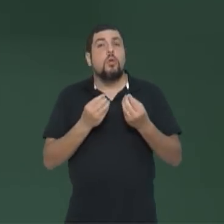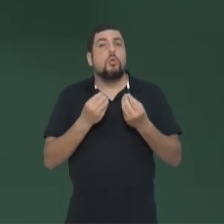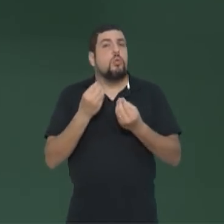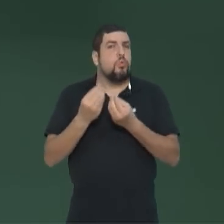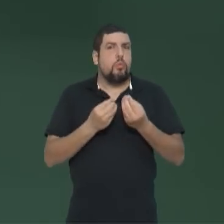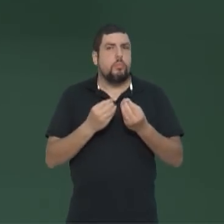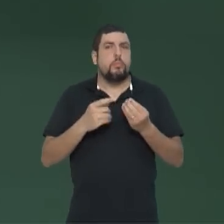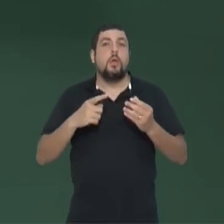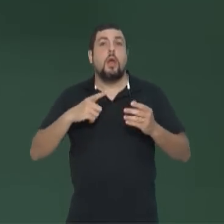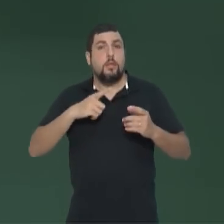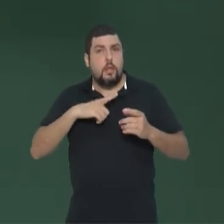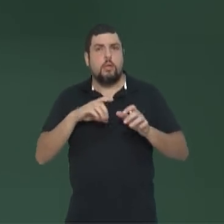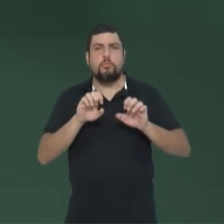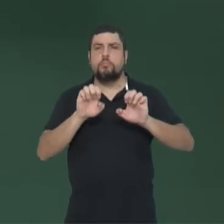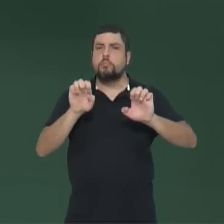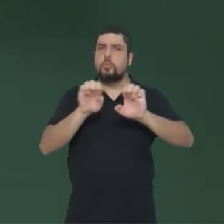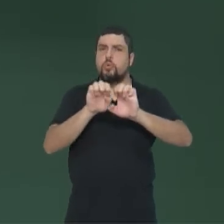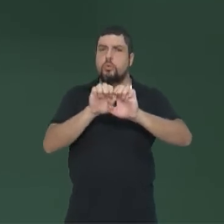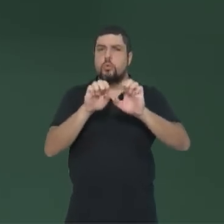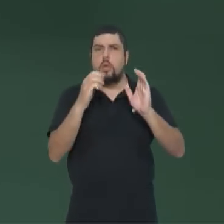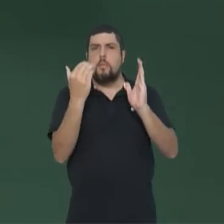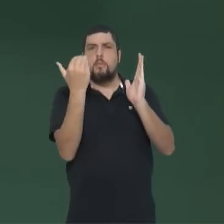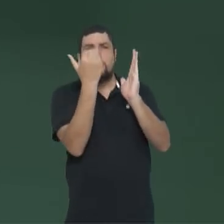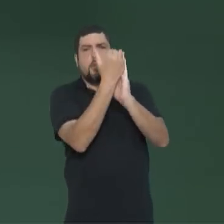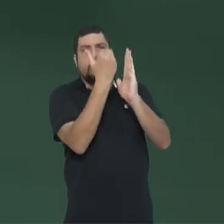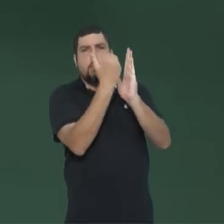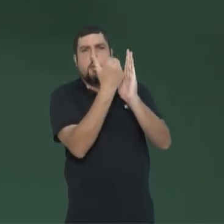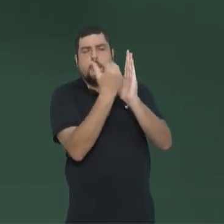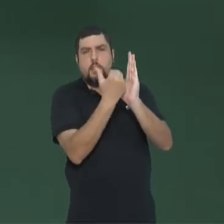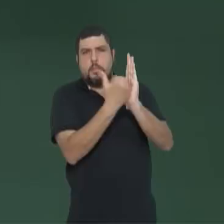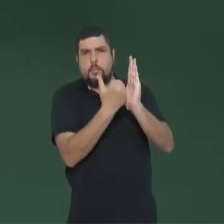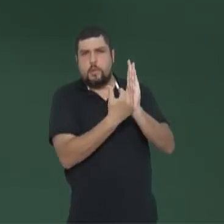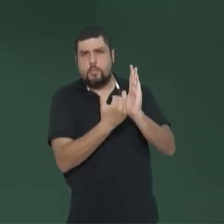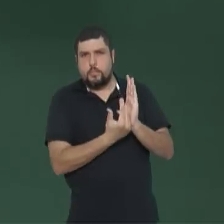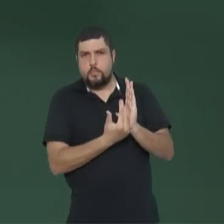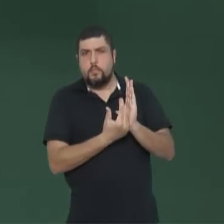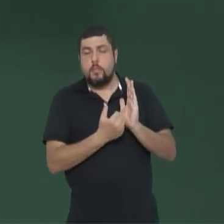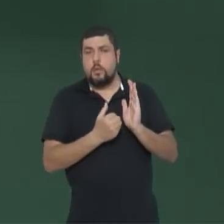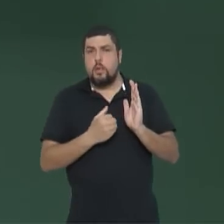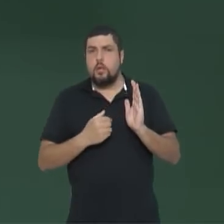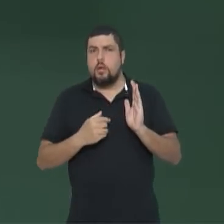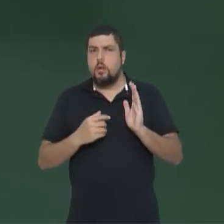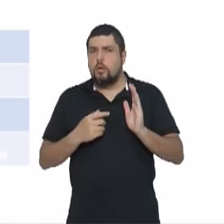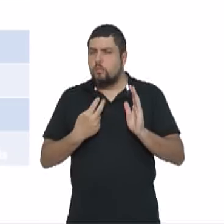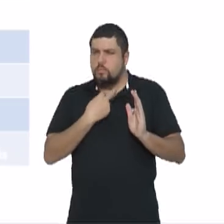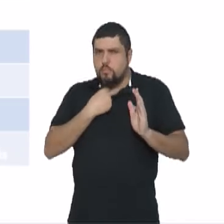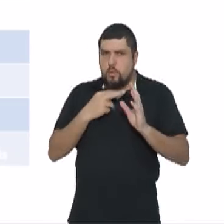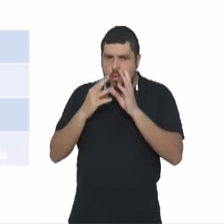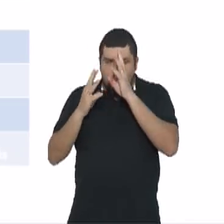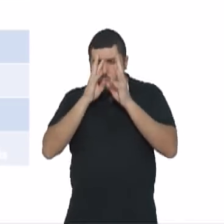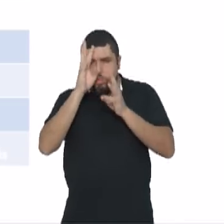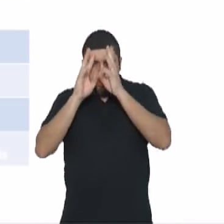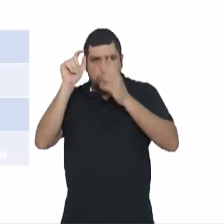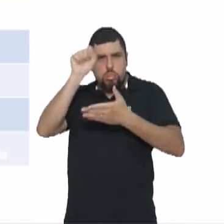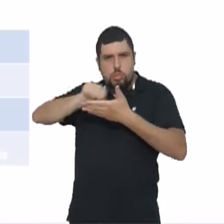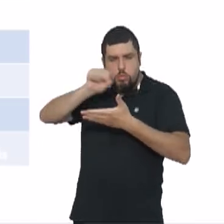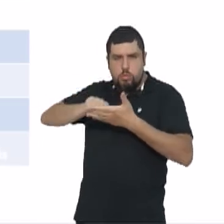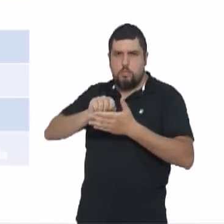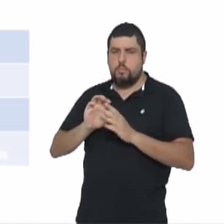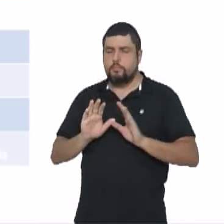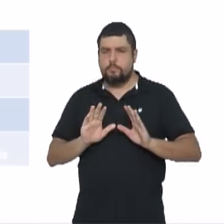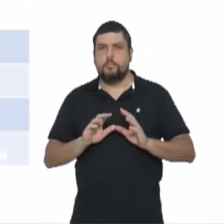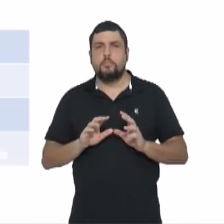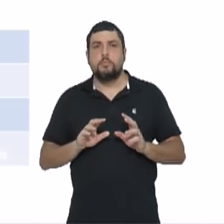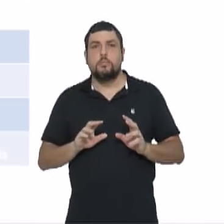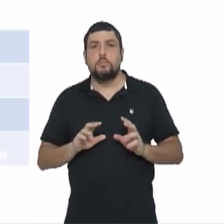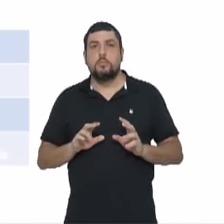Eu tenho critérios a seguir, eu não posso ir escrevendo simplesmente do nada. Então, vejam só, o